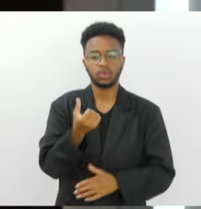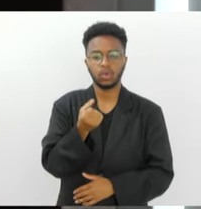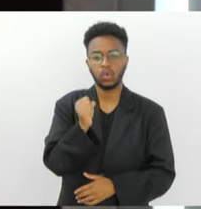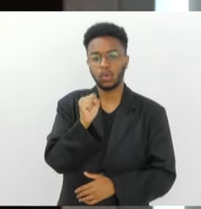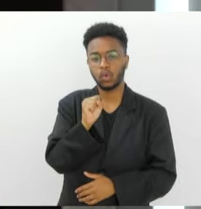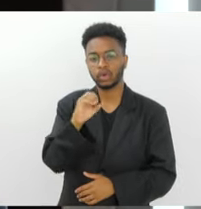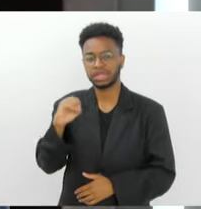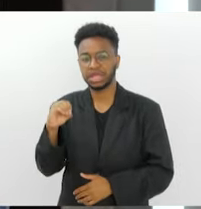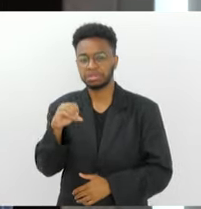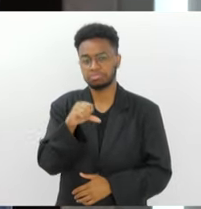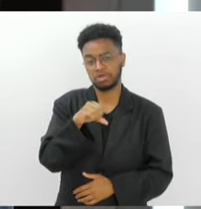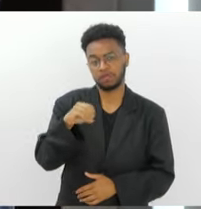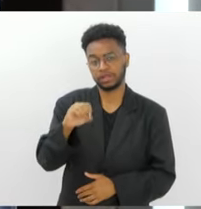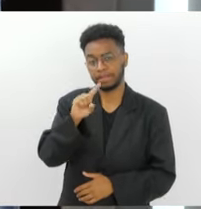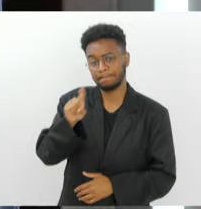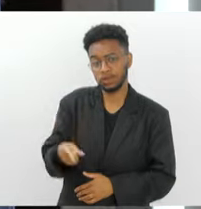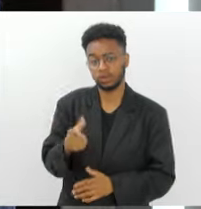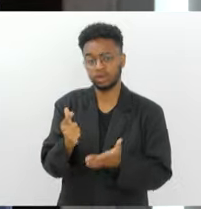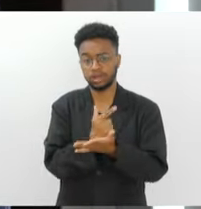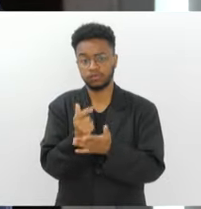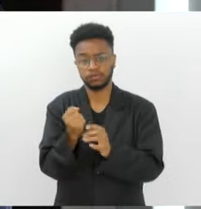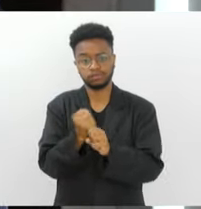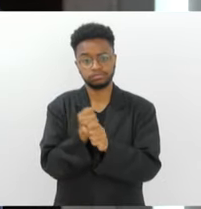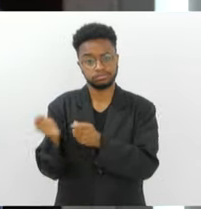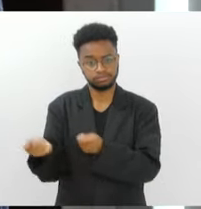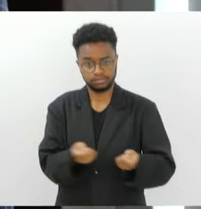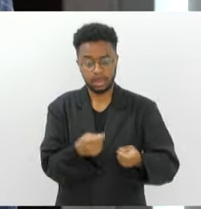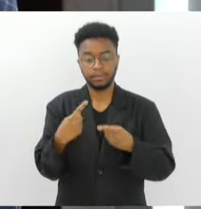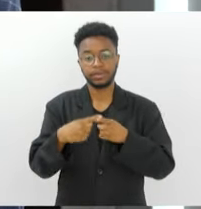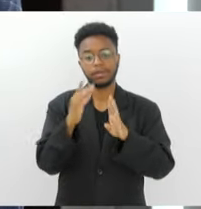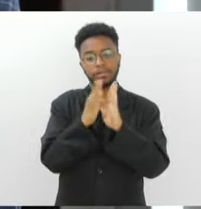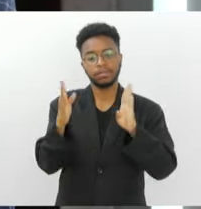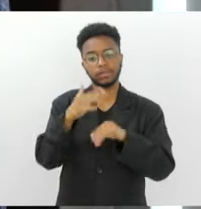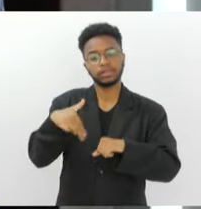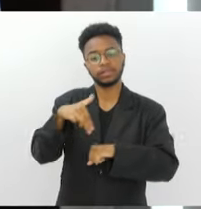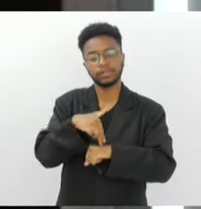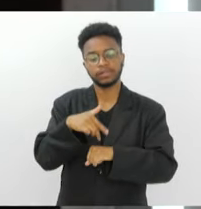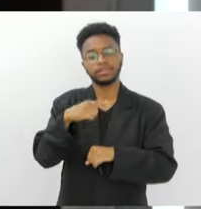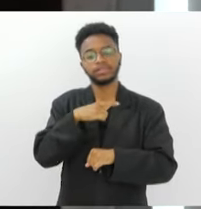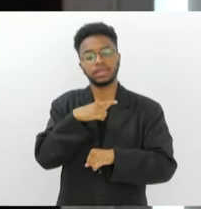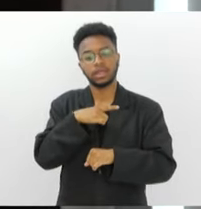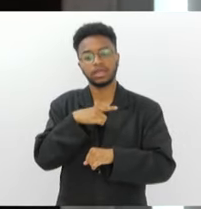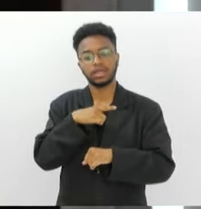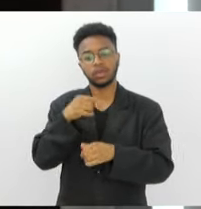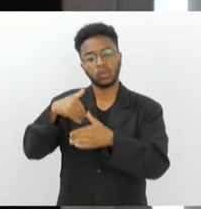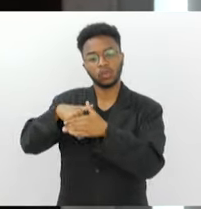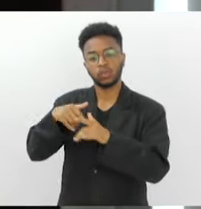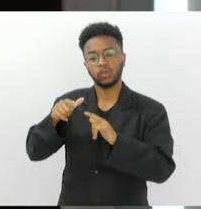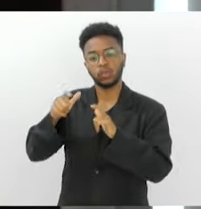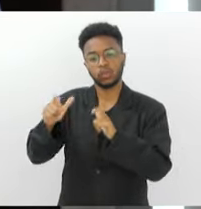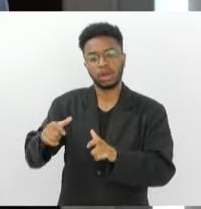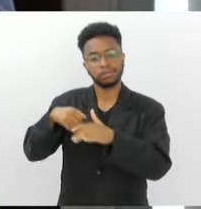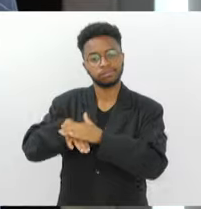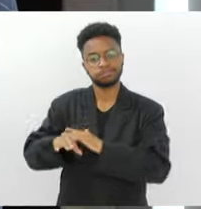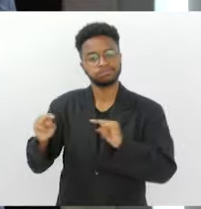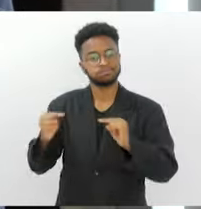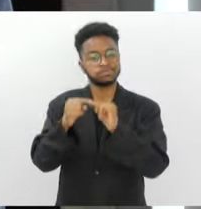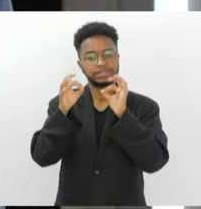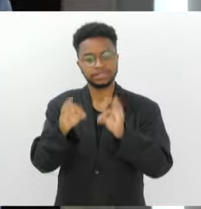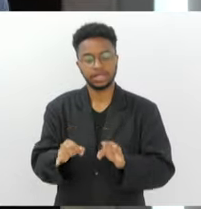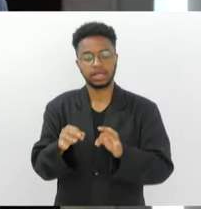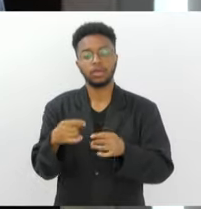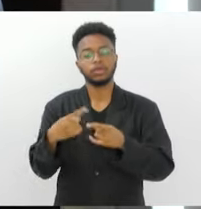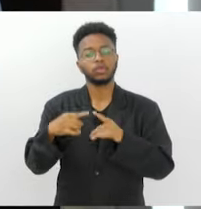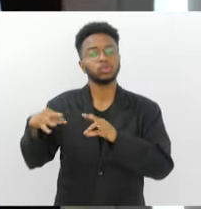a 90 mil livros por ano, porque a Biblioteca Nacional ela tem o depósito legal, isso que define a Biblioteca Nacional. Todos os livros,